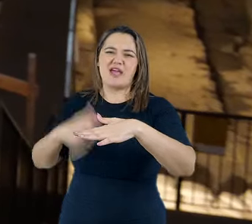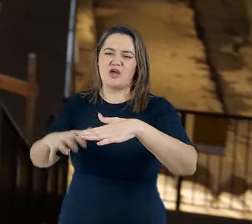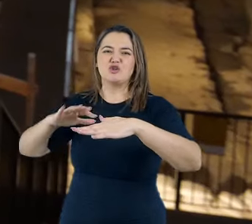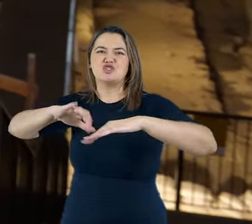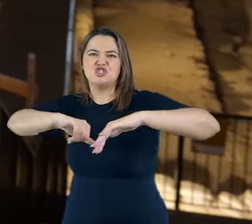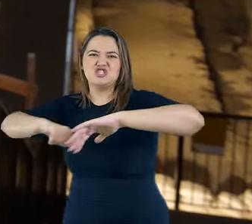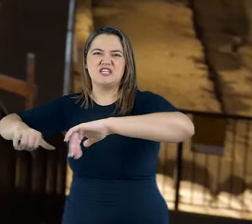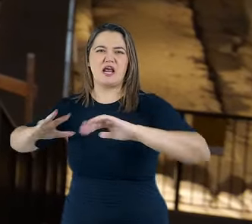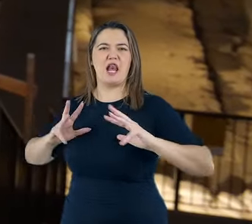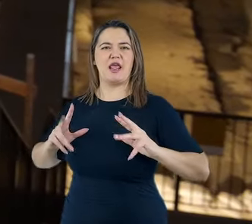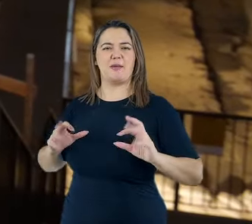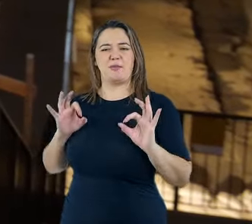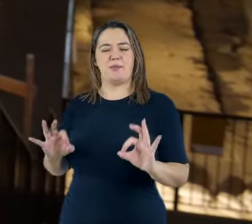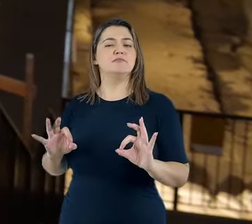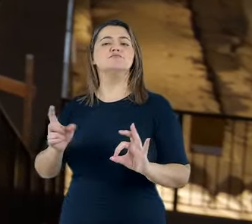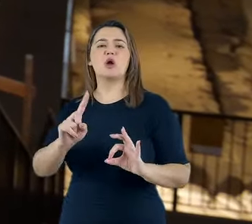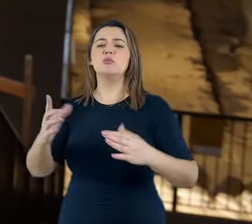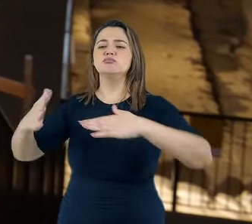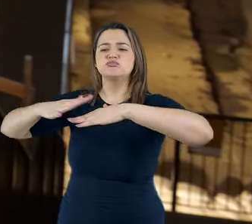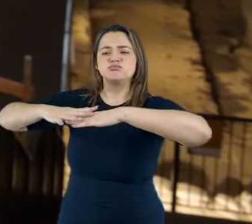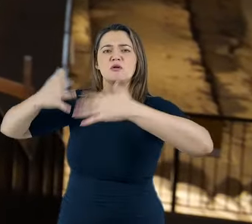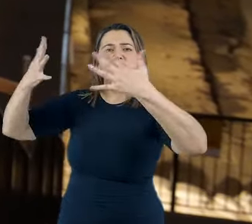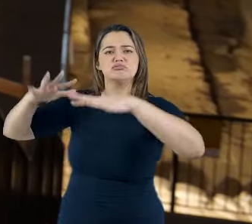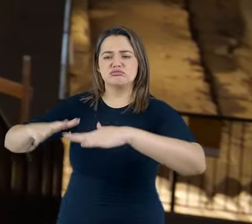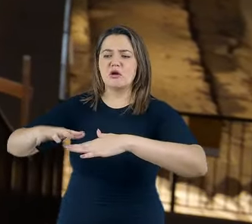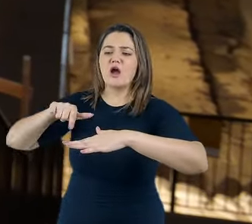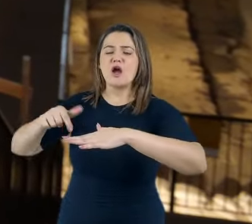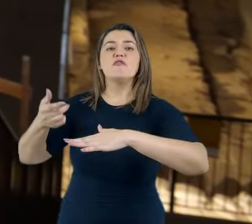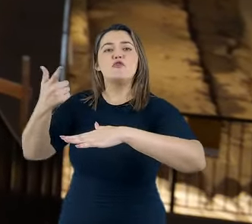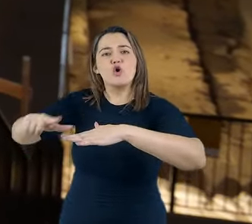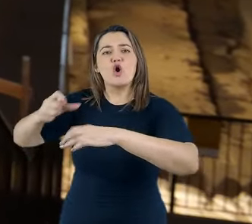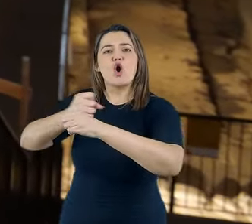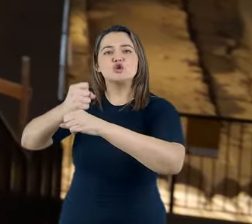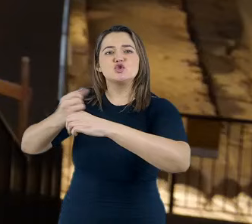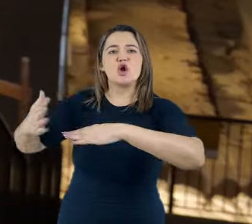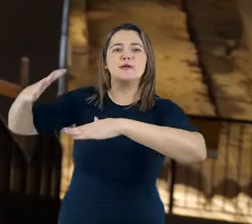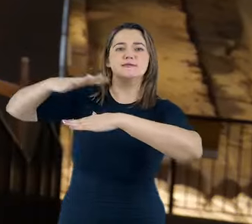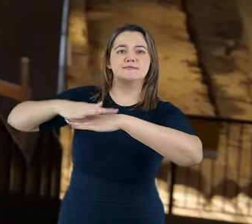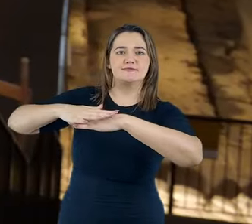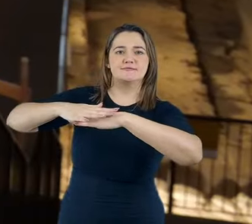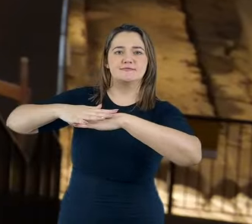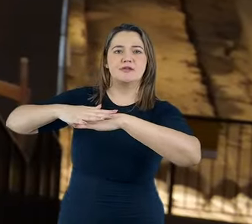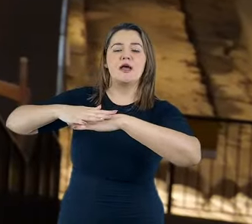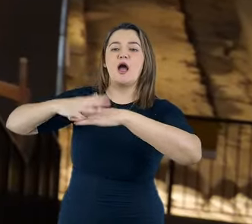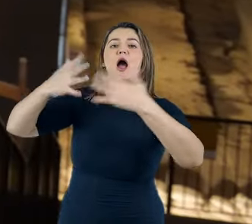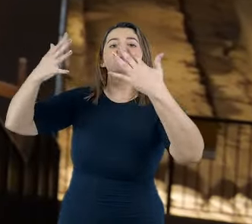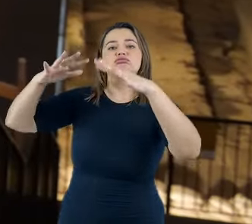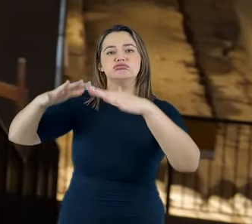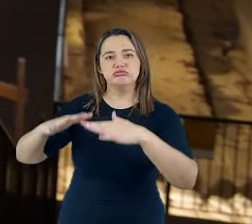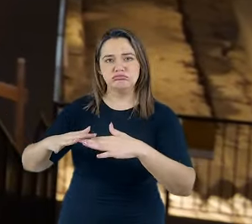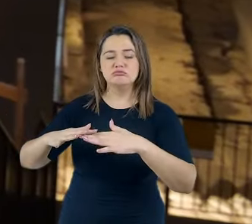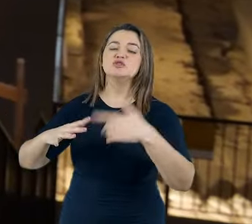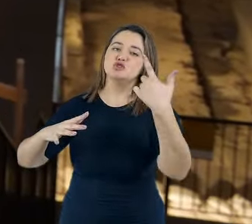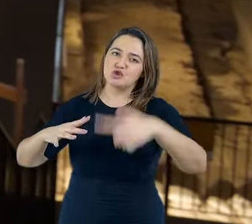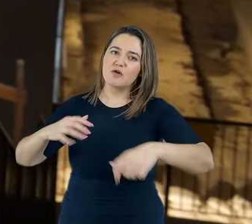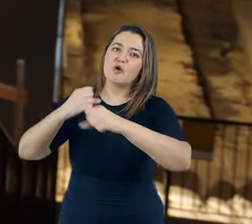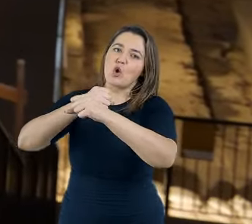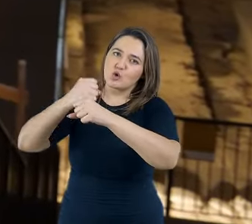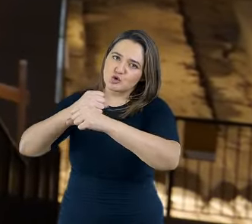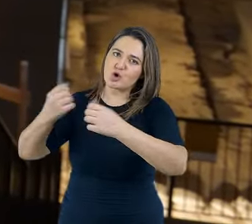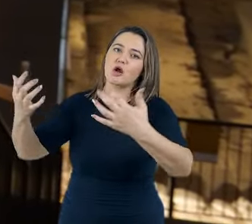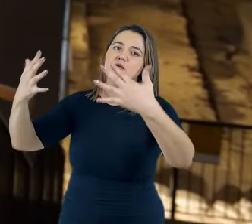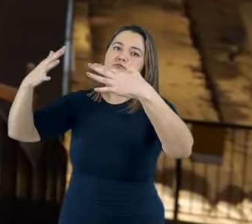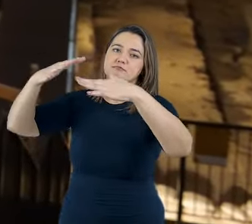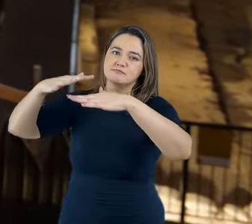formam uma base que eleva o piso. Então você constrói aqui em cima. Repete-se o processo. A destruição,